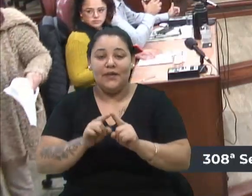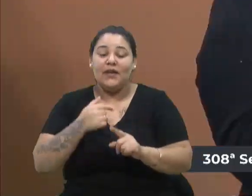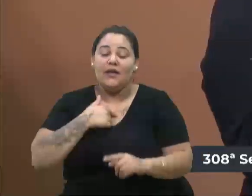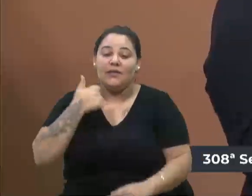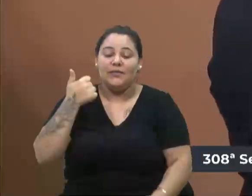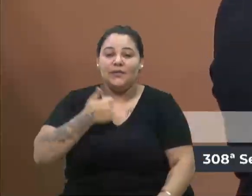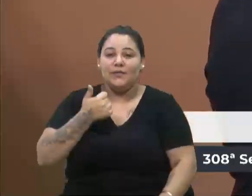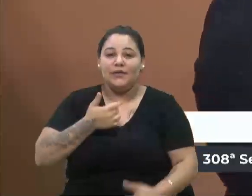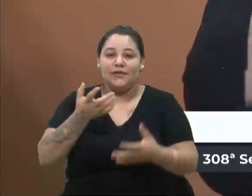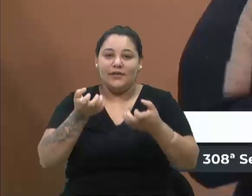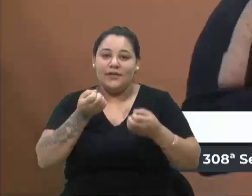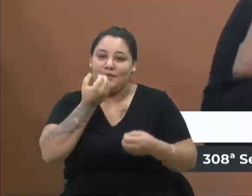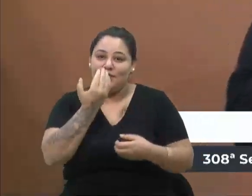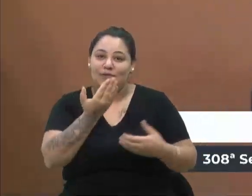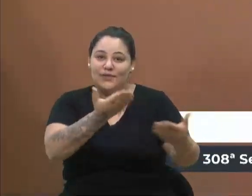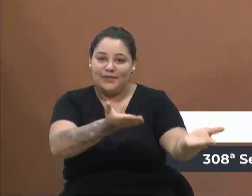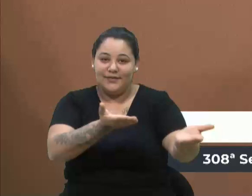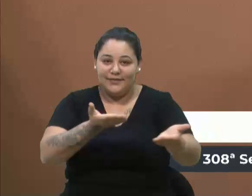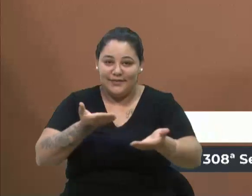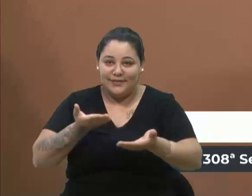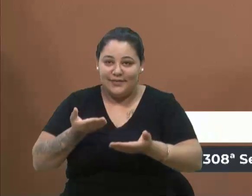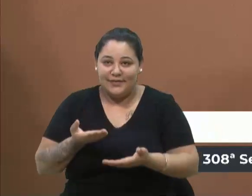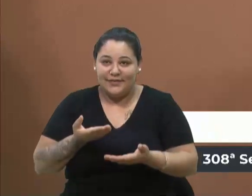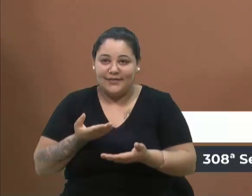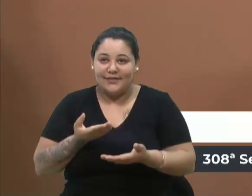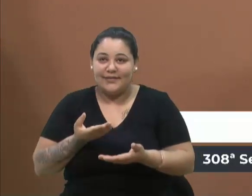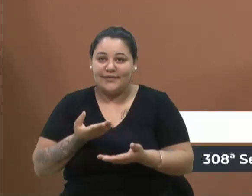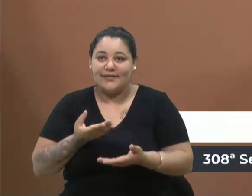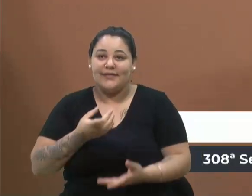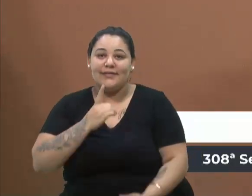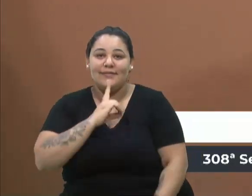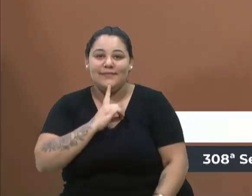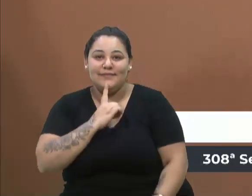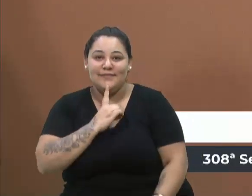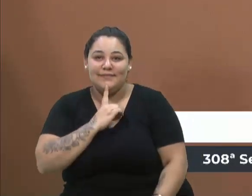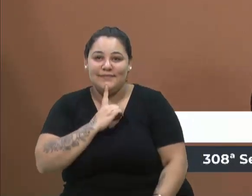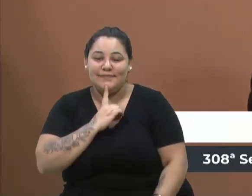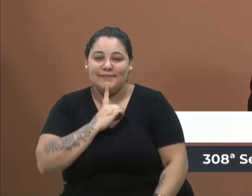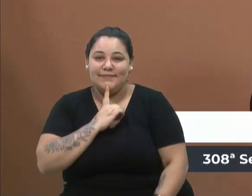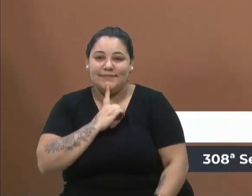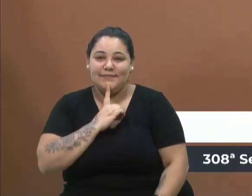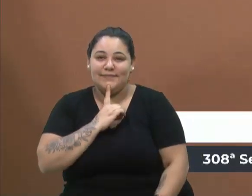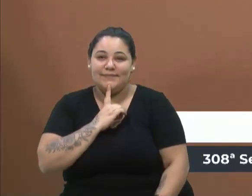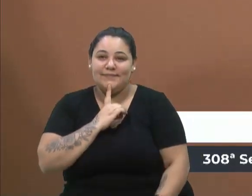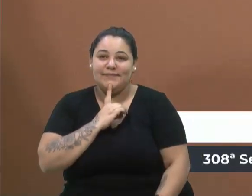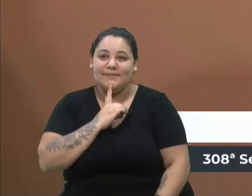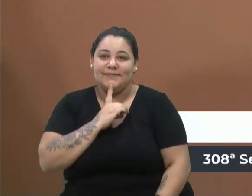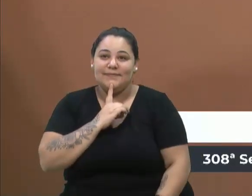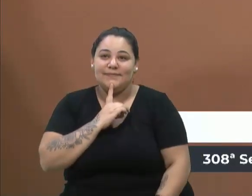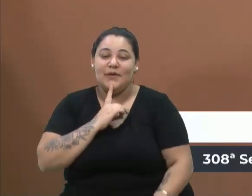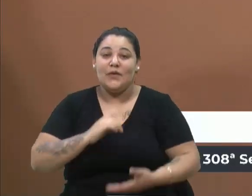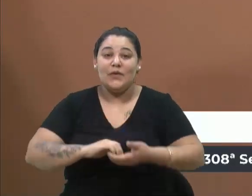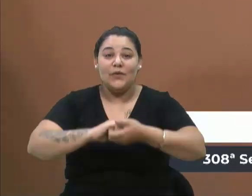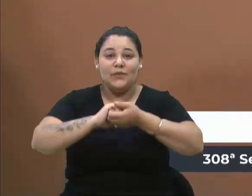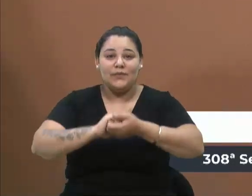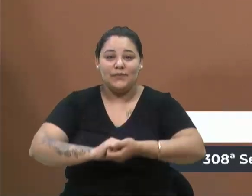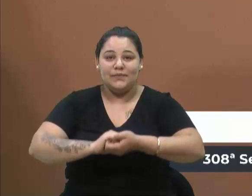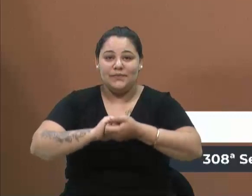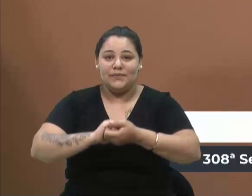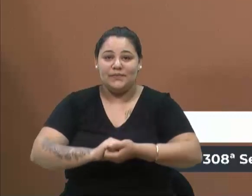o primeiramente queria dar as boas-vindas ao colega Vereador Alberto menegussi cumprimentar